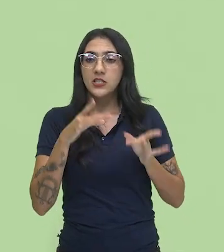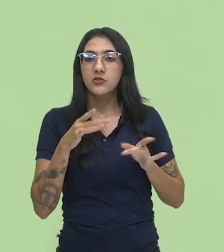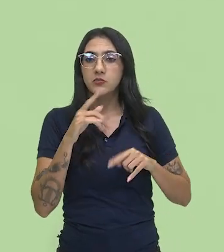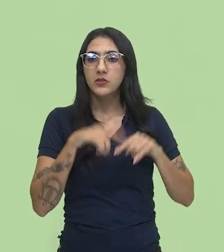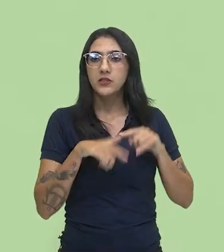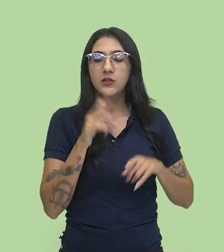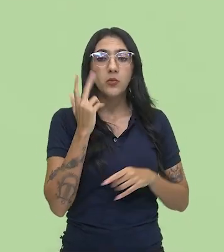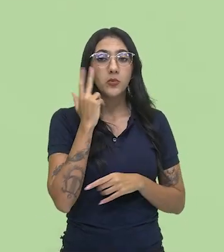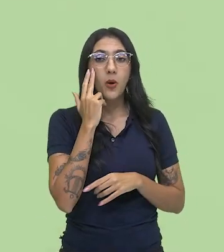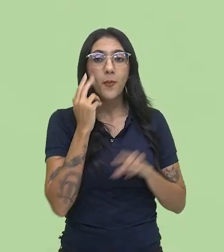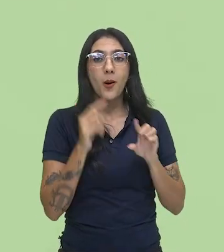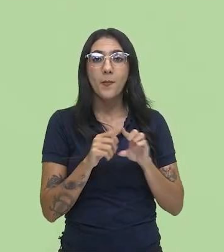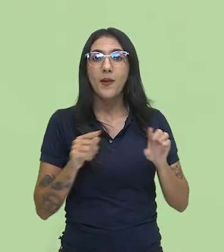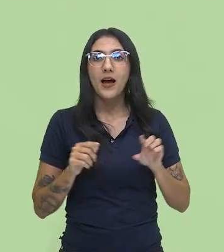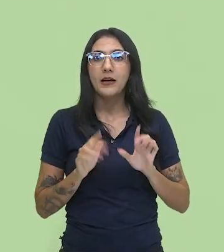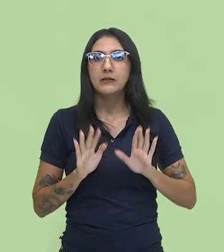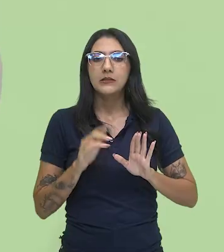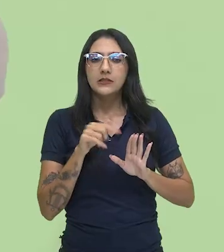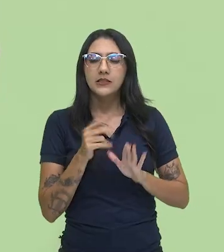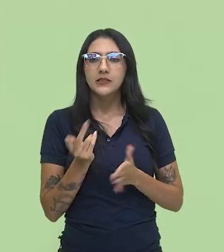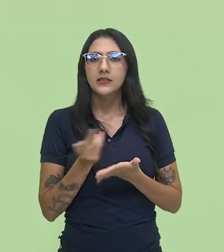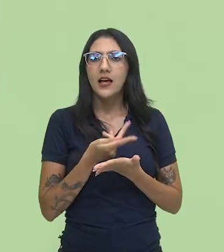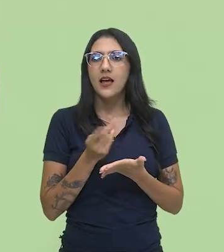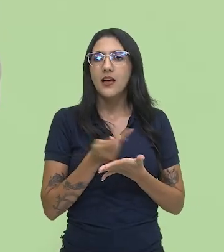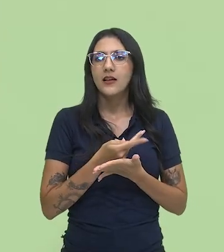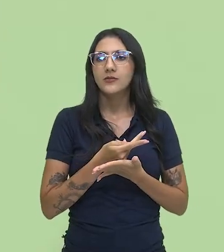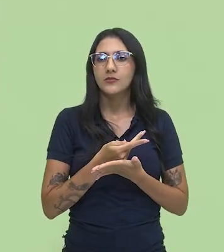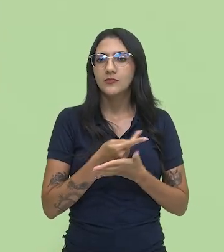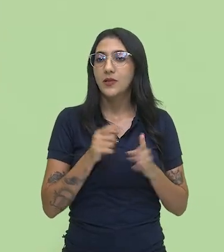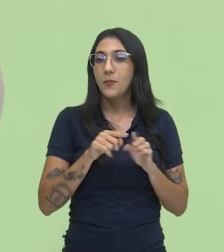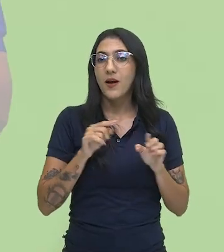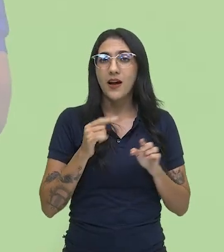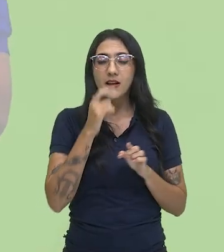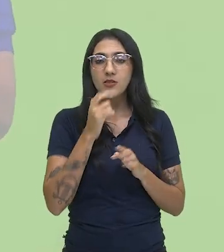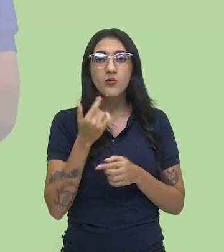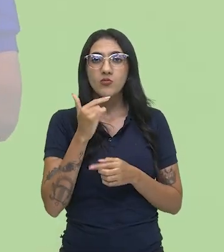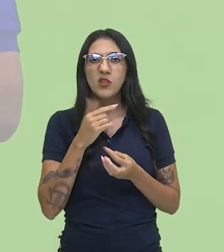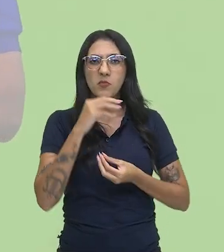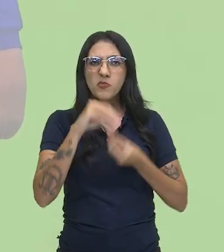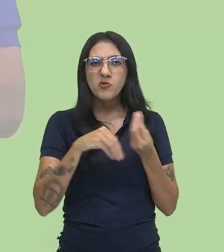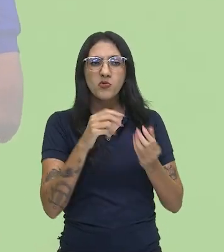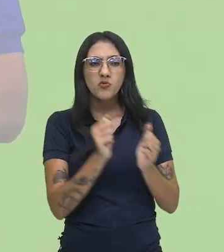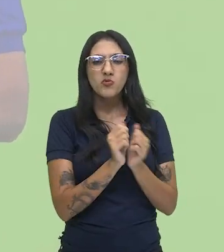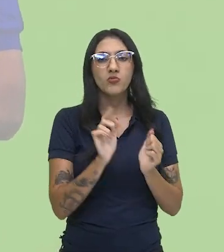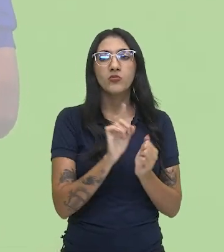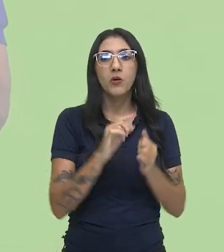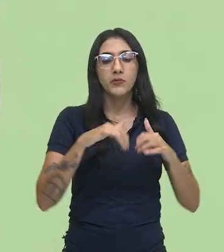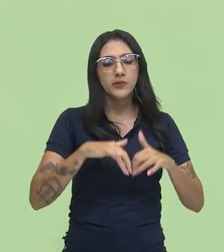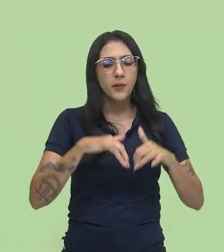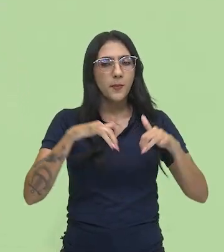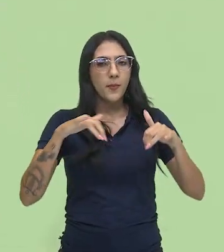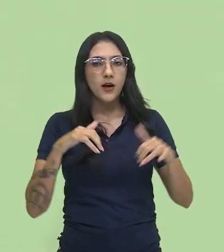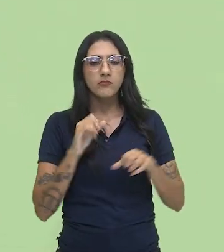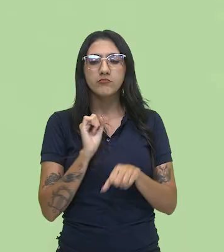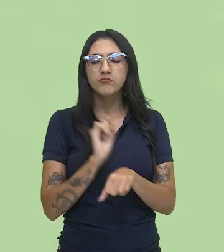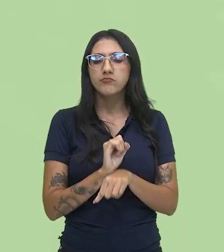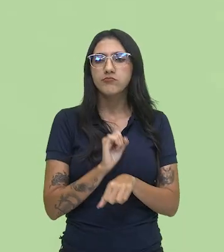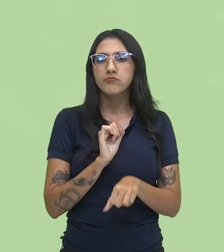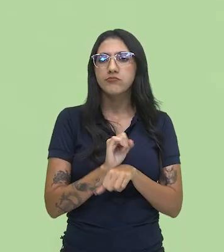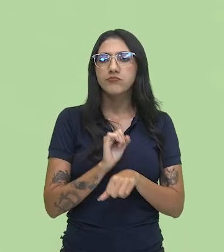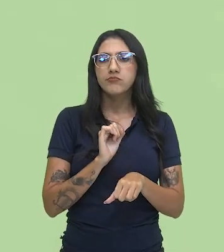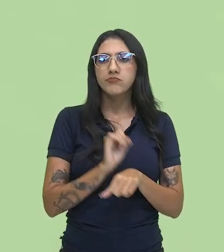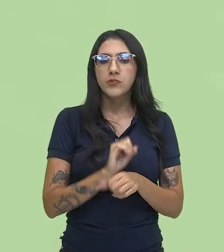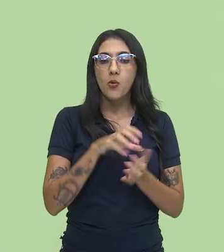comum, mas não está correto. Mas eu não faço, não misturo, mas eu separo e espero o caminhão